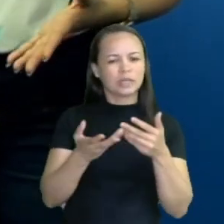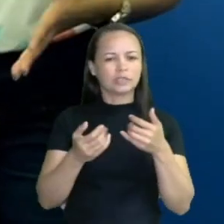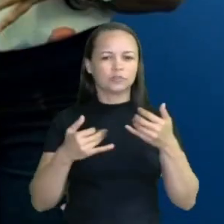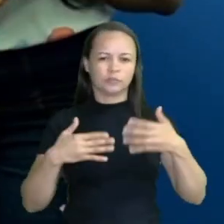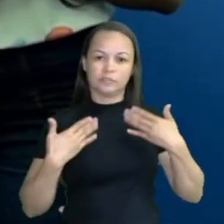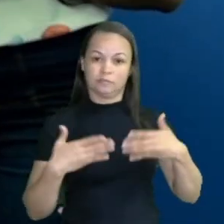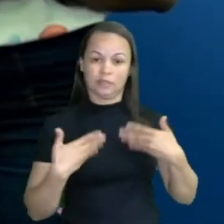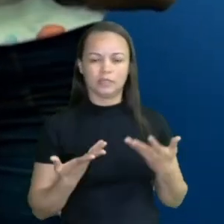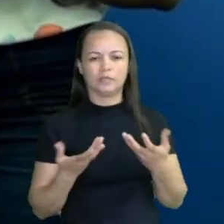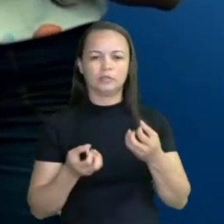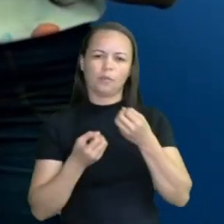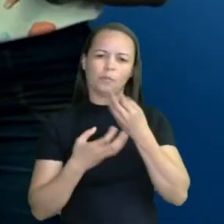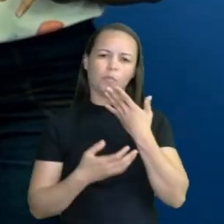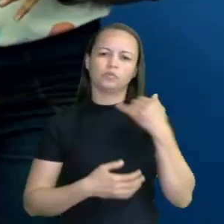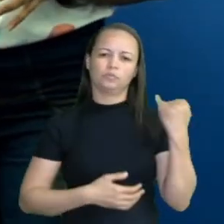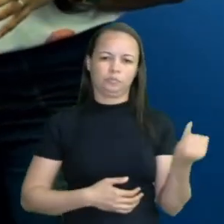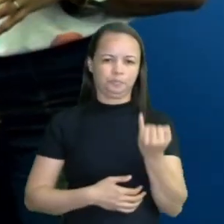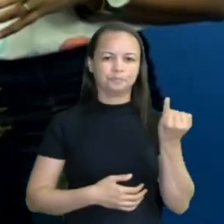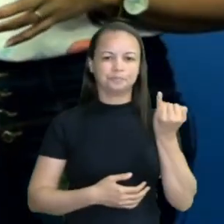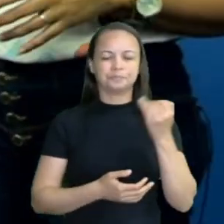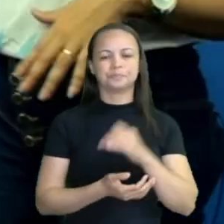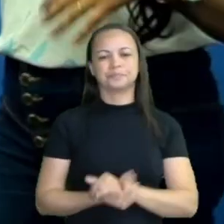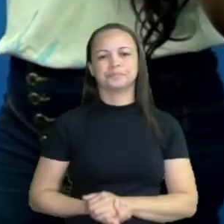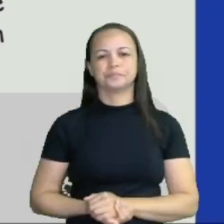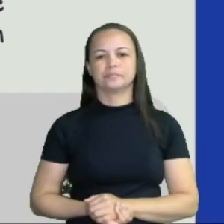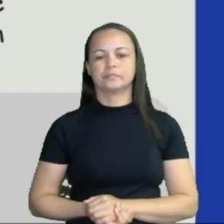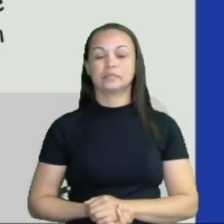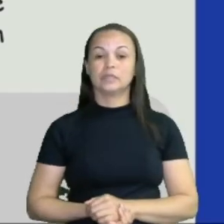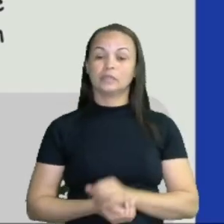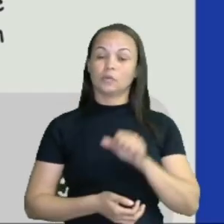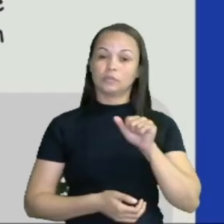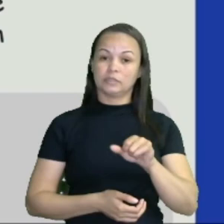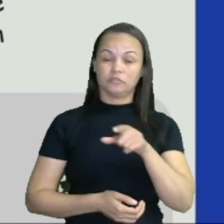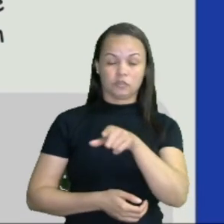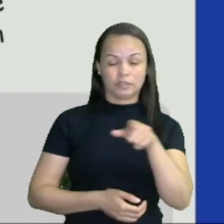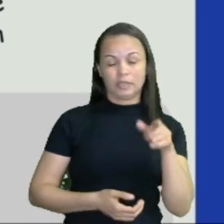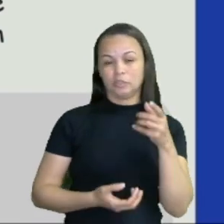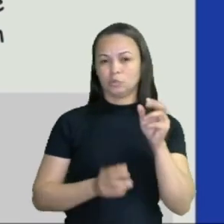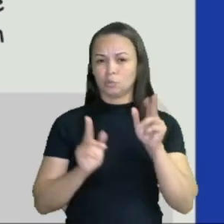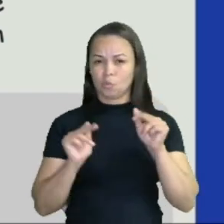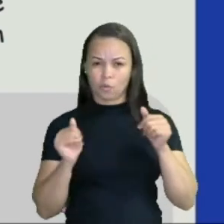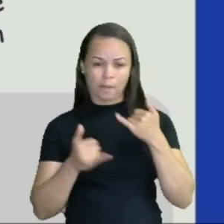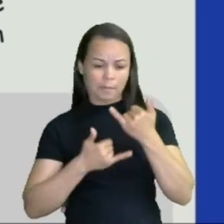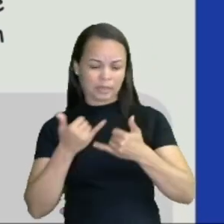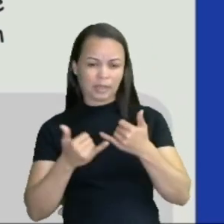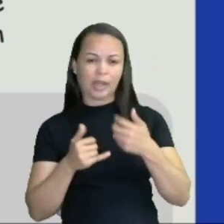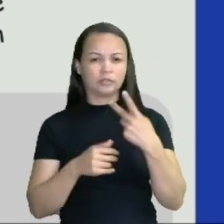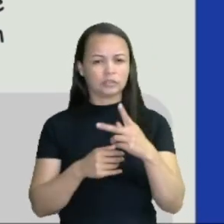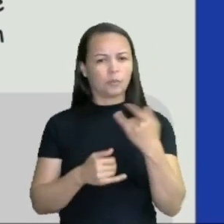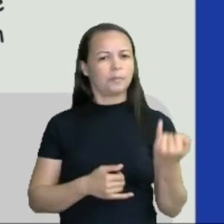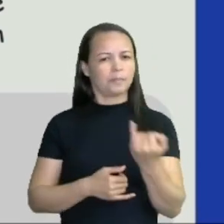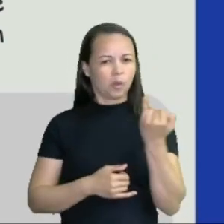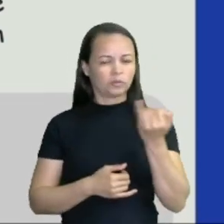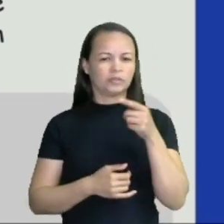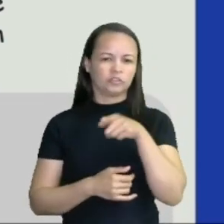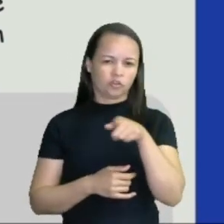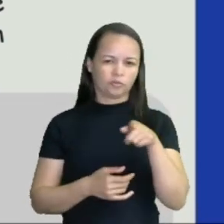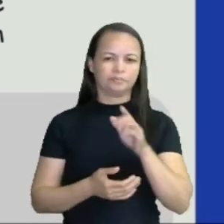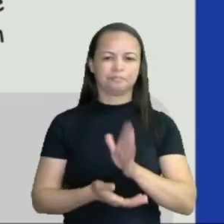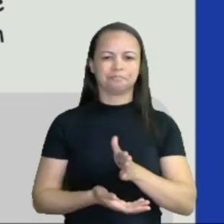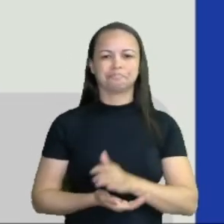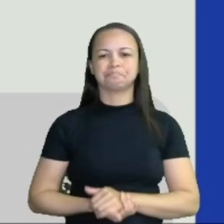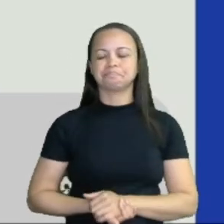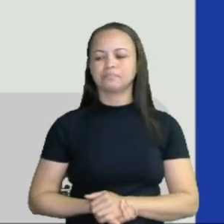se divertindo. Então, é um jogo muito bom. Então, se vocês nunca jogaram, joguem esse jogo. Aí trouxe